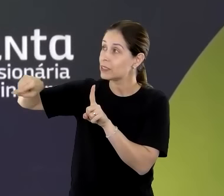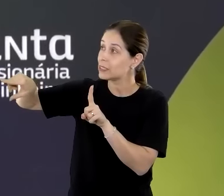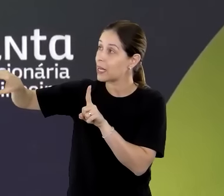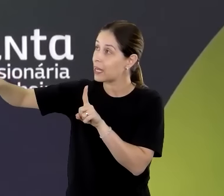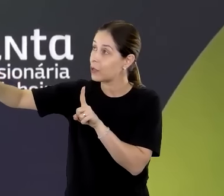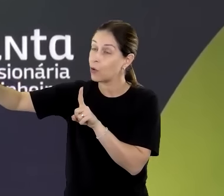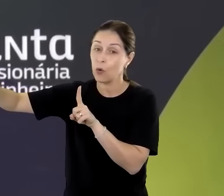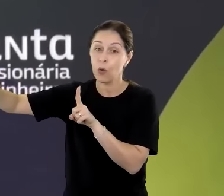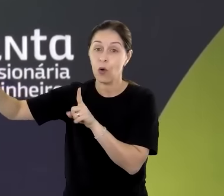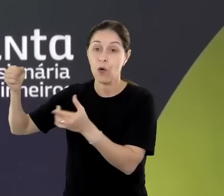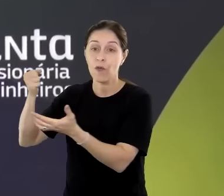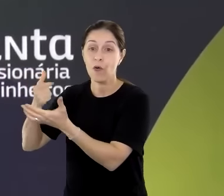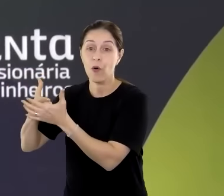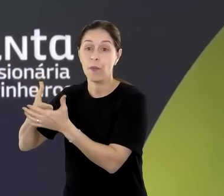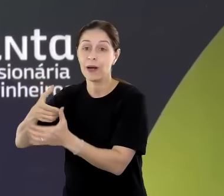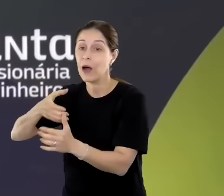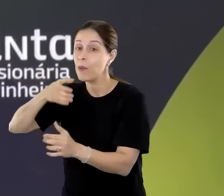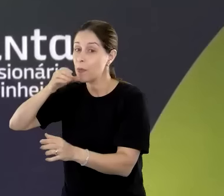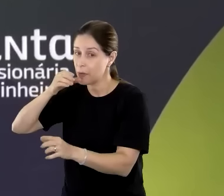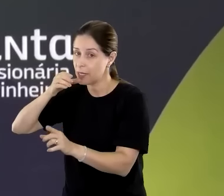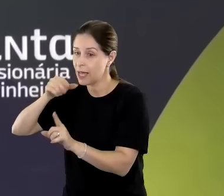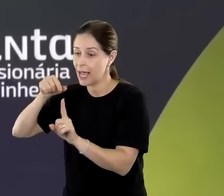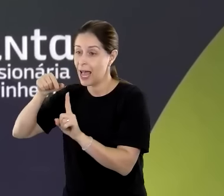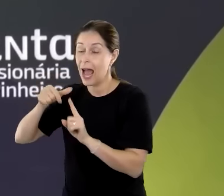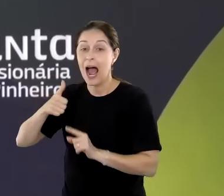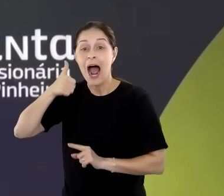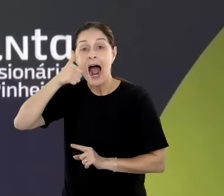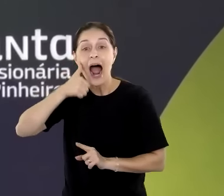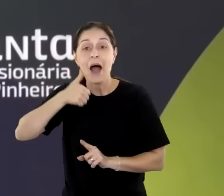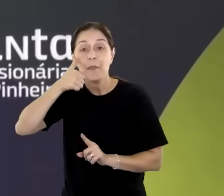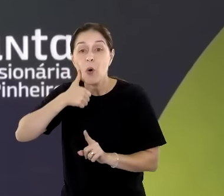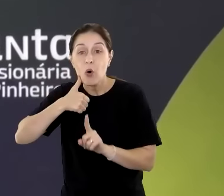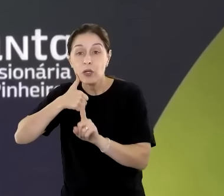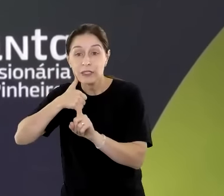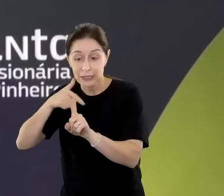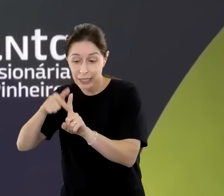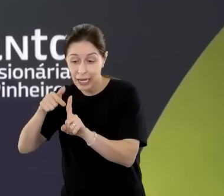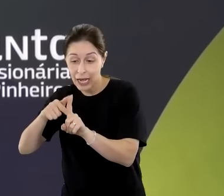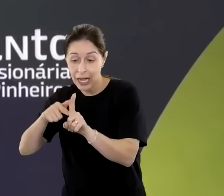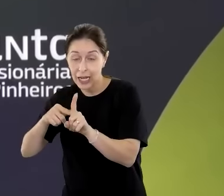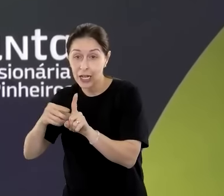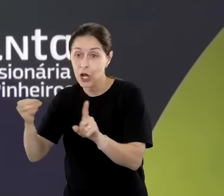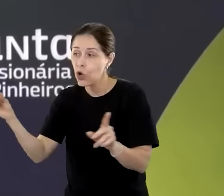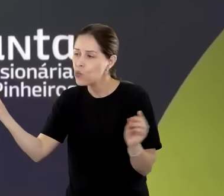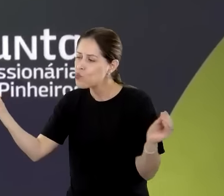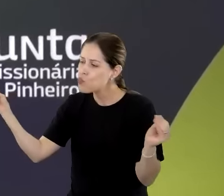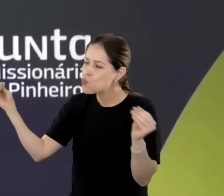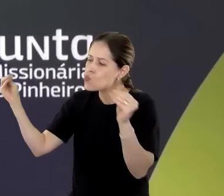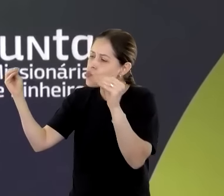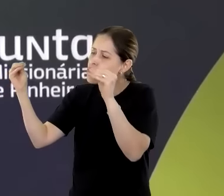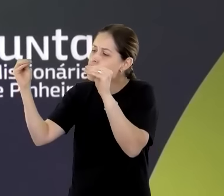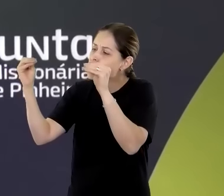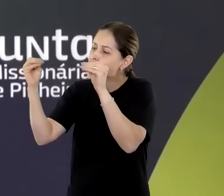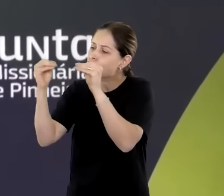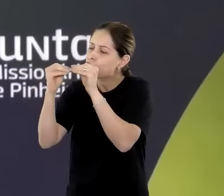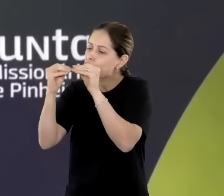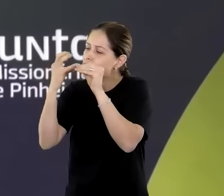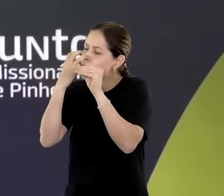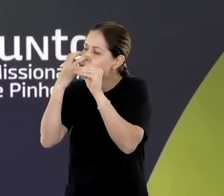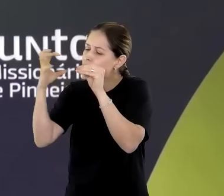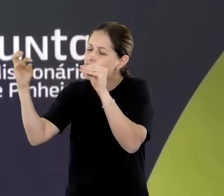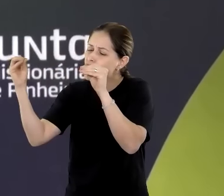na boca do cachorro, mas um beijo cinematográfico. Eu falei, meu Deus, mas que mau gosto, não é